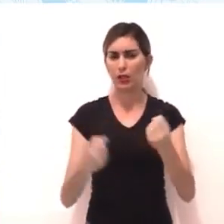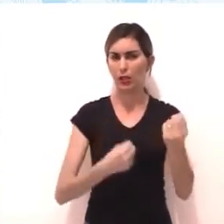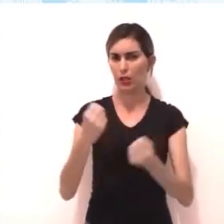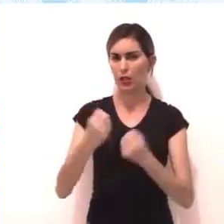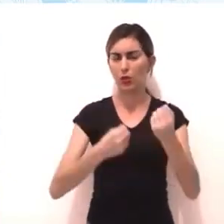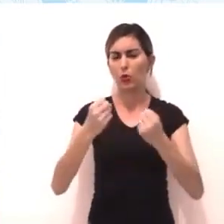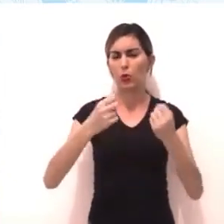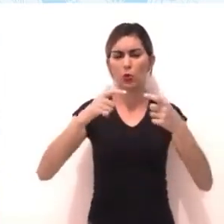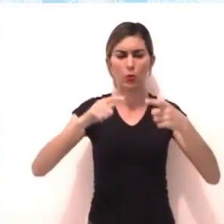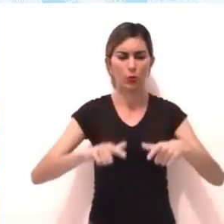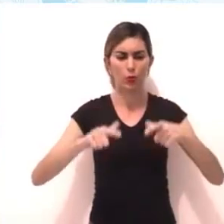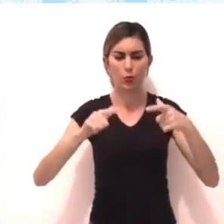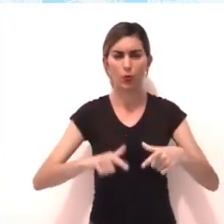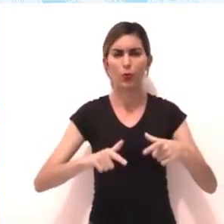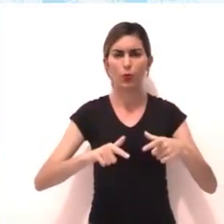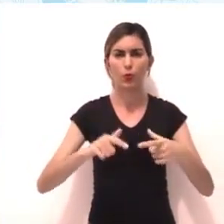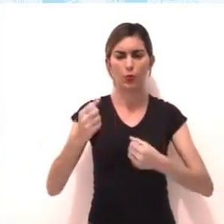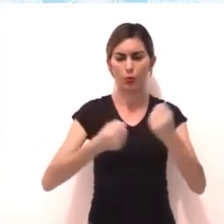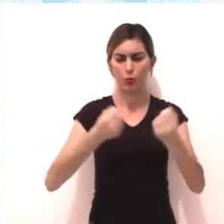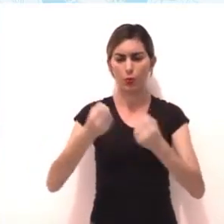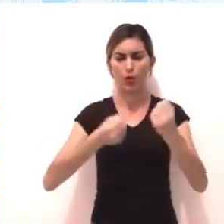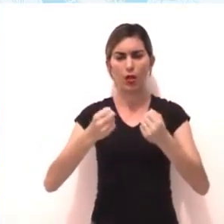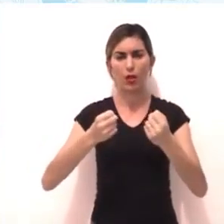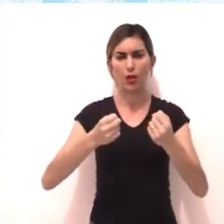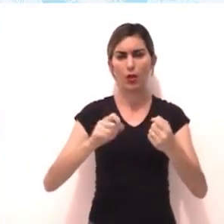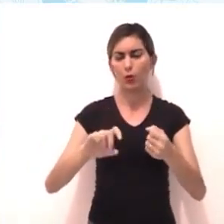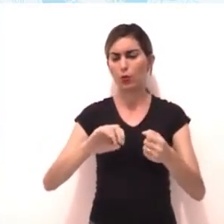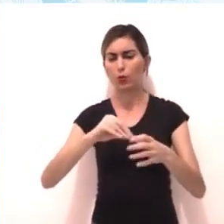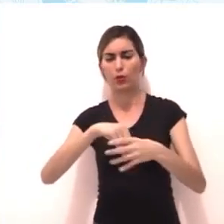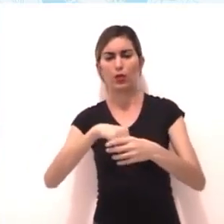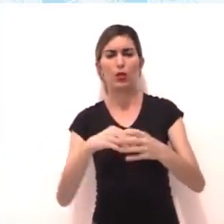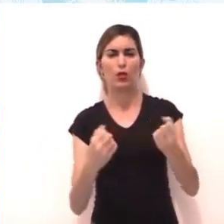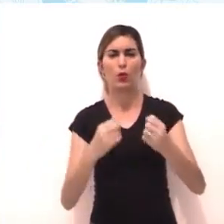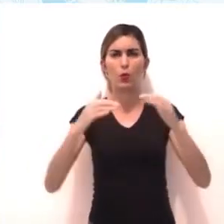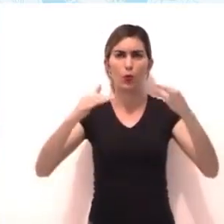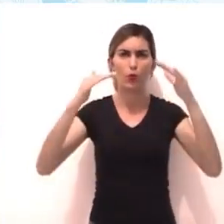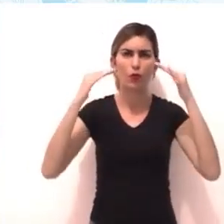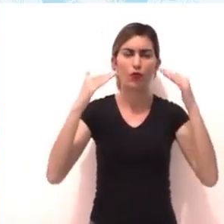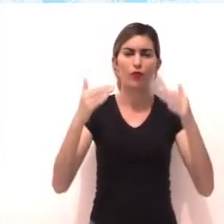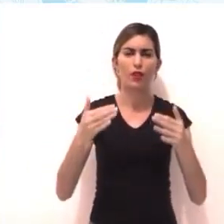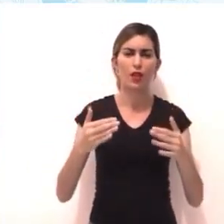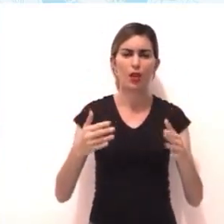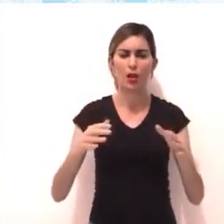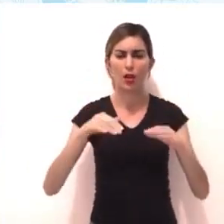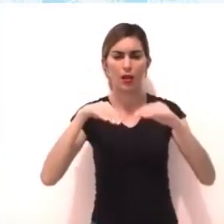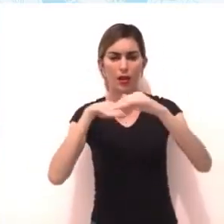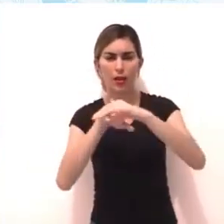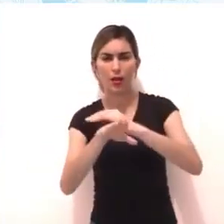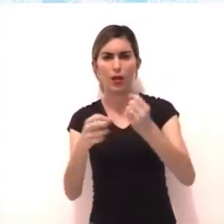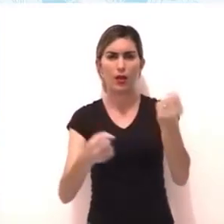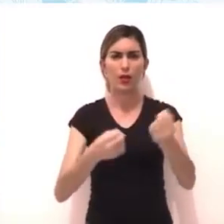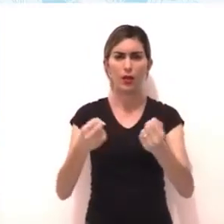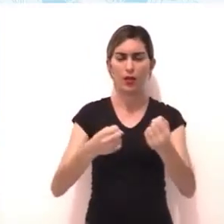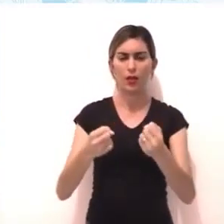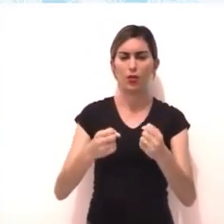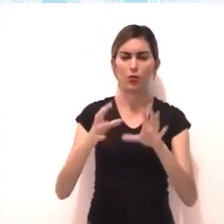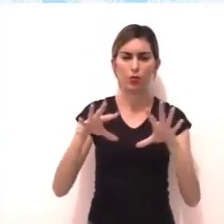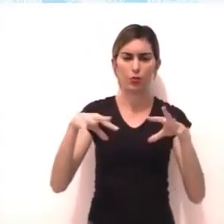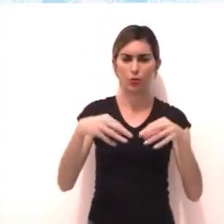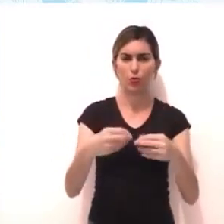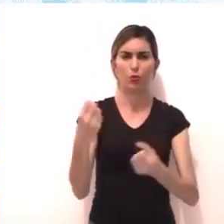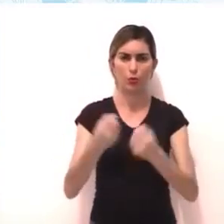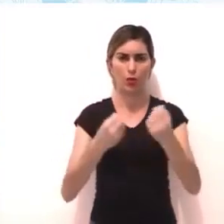em ambientes, um veículo ligado dentro de um ambiente fechado, como por exemplo uma garagem, que o motor do